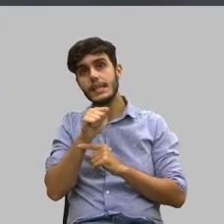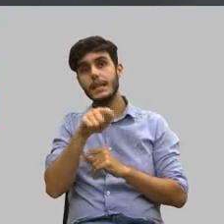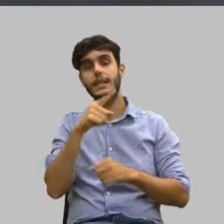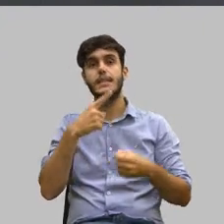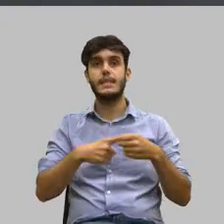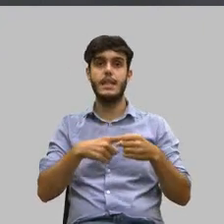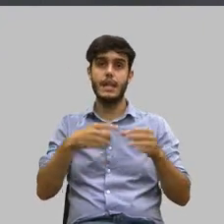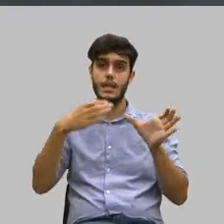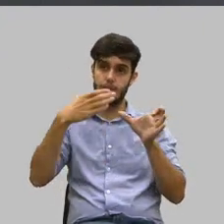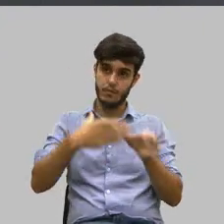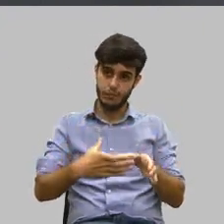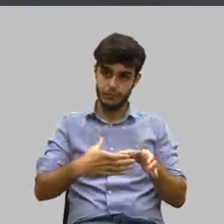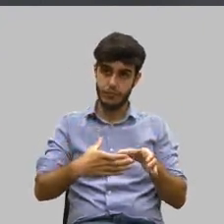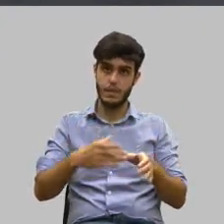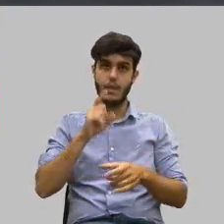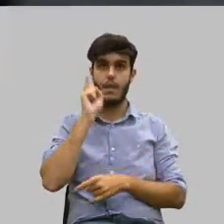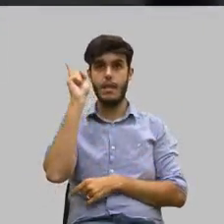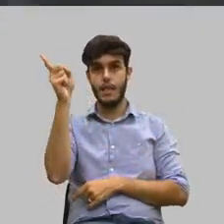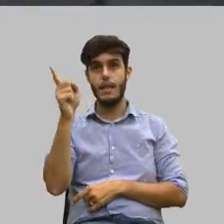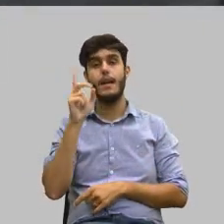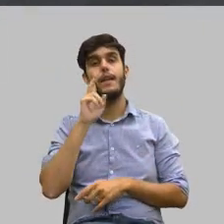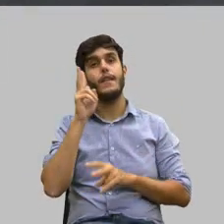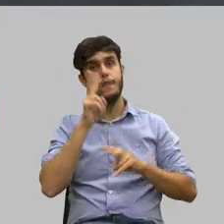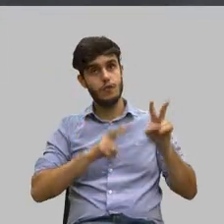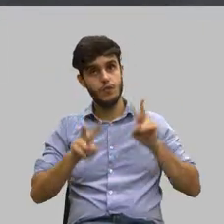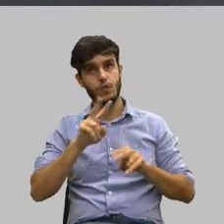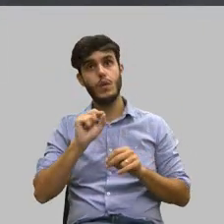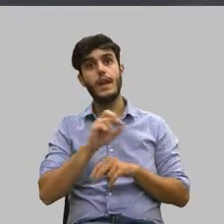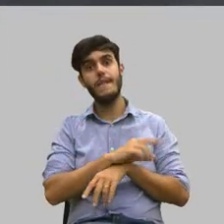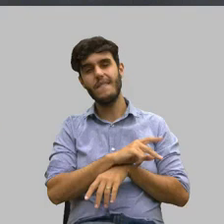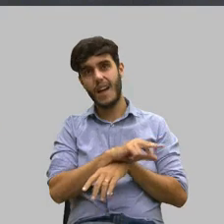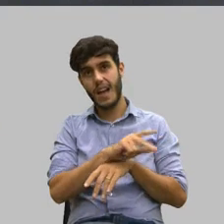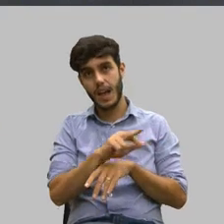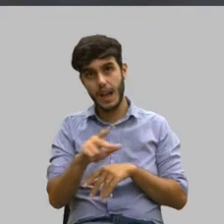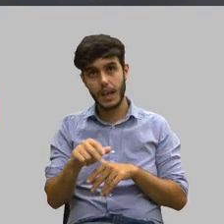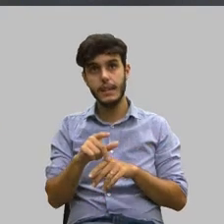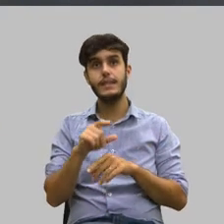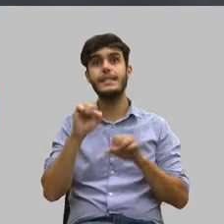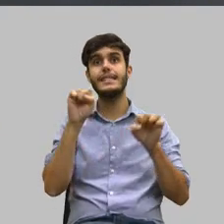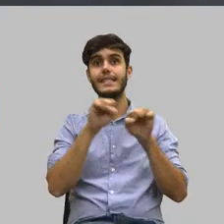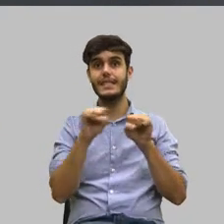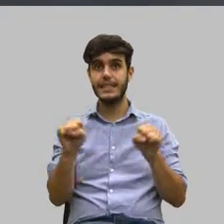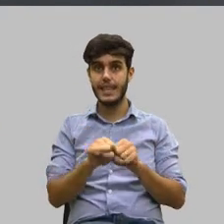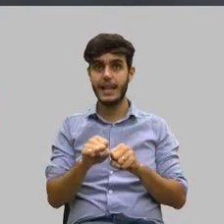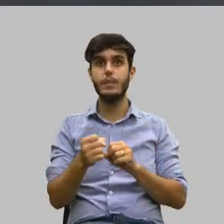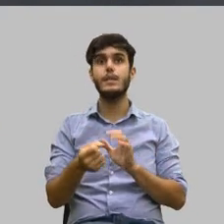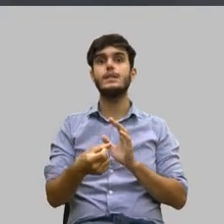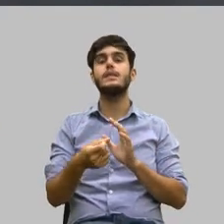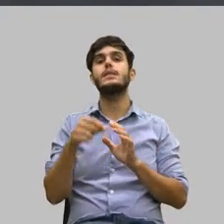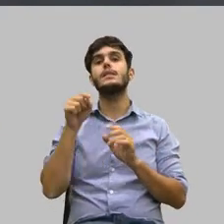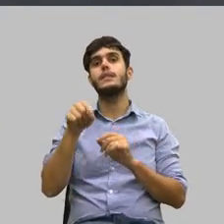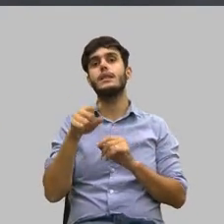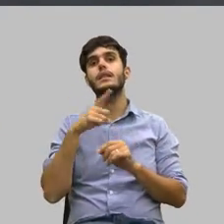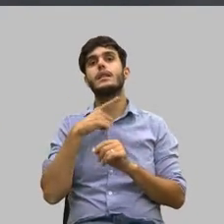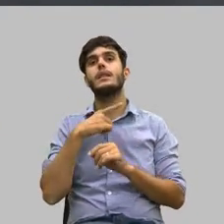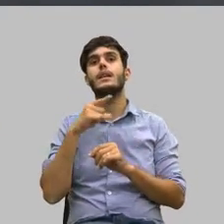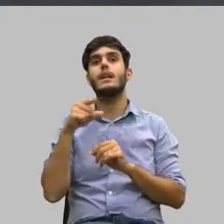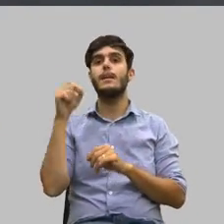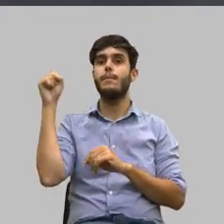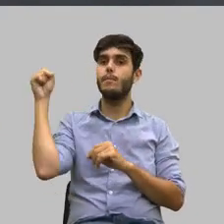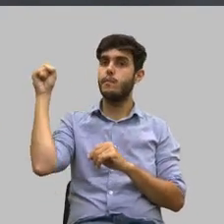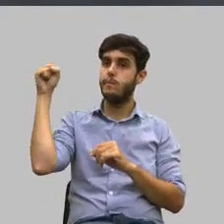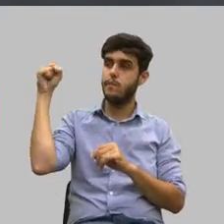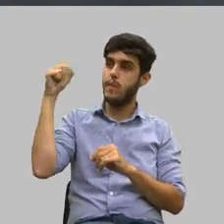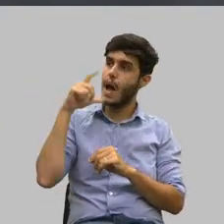possui isso nós já fizemos diversas vistorias diversos sistemas preventivos tem sistema de hidrantes